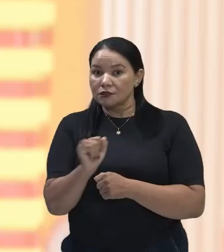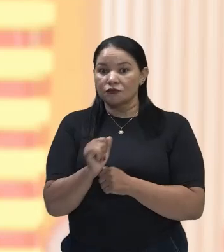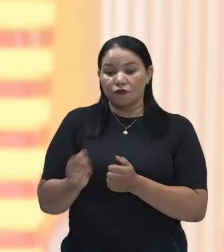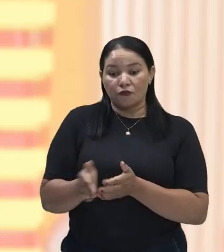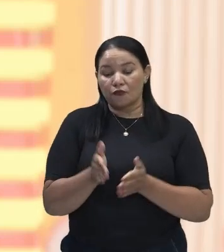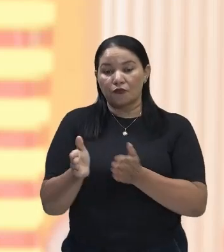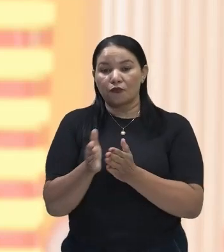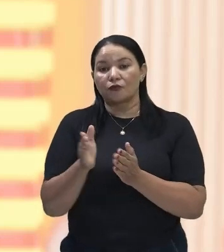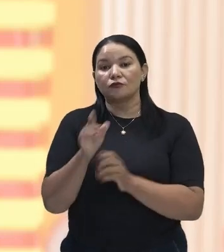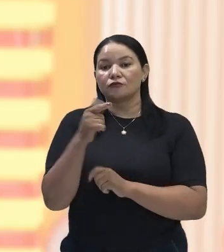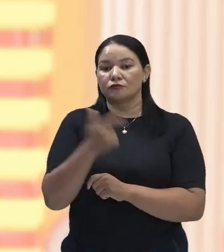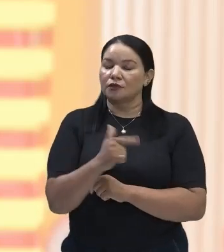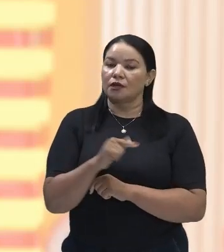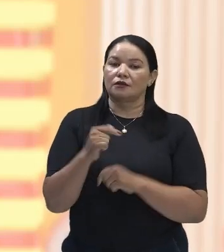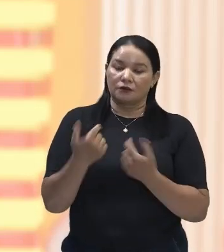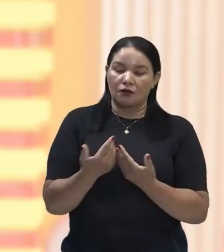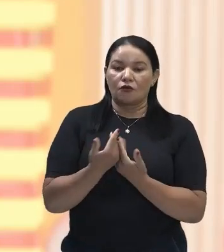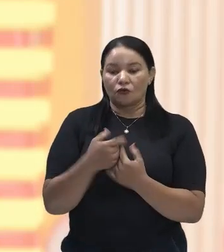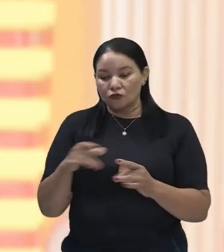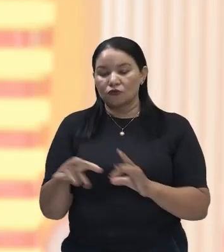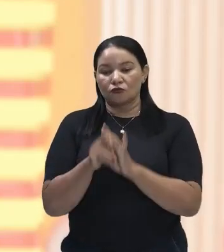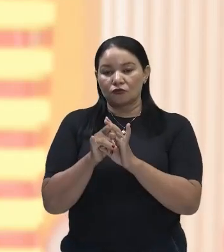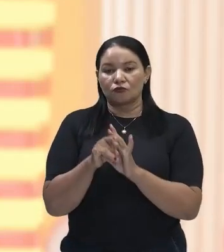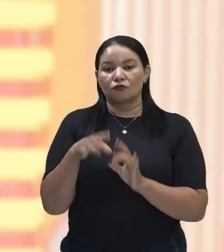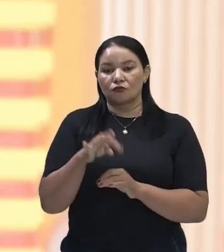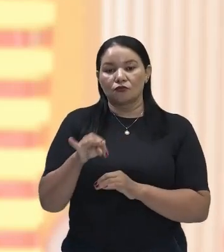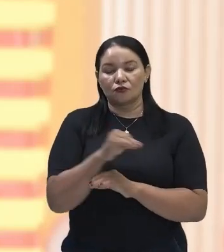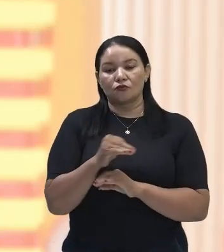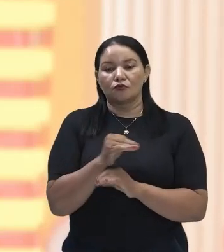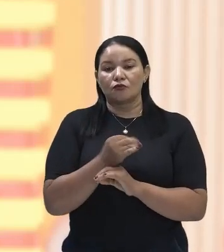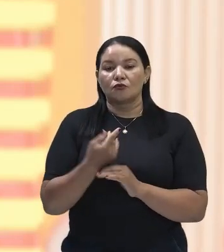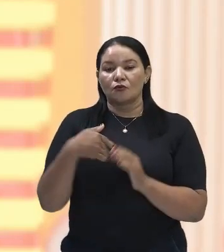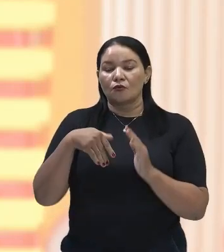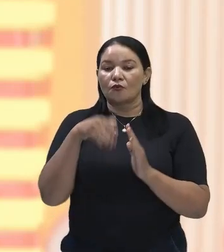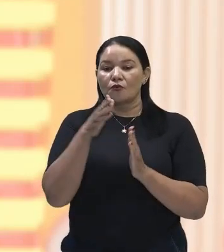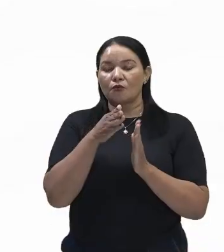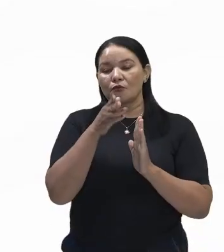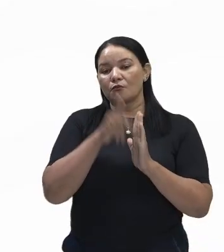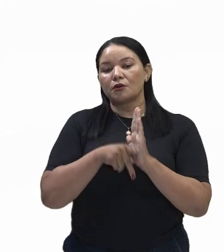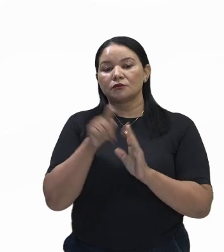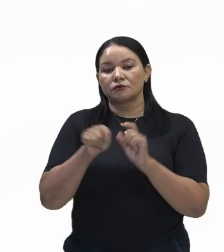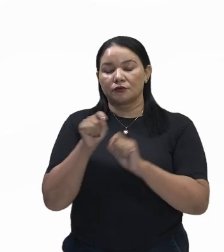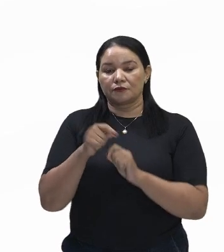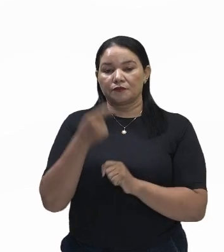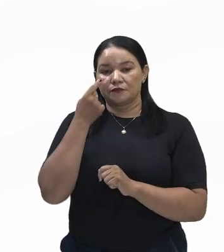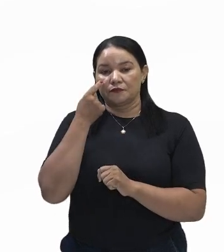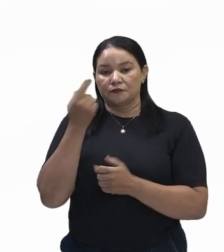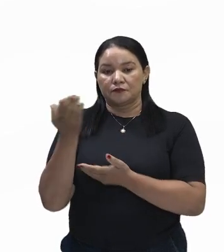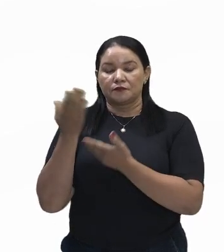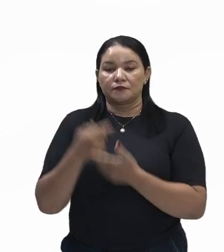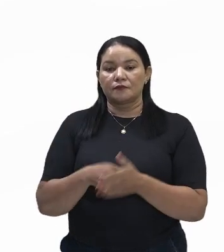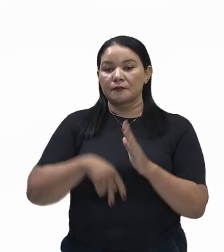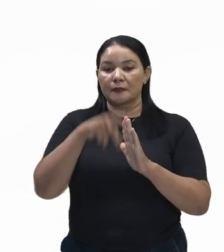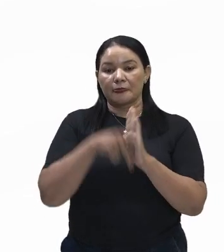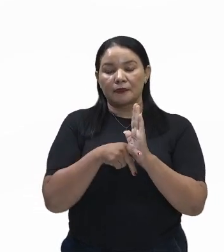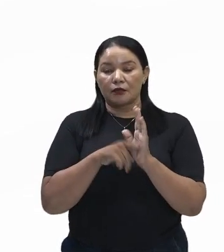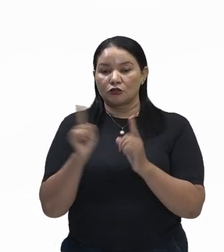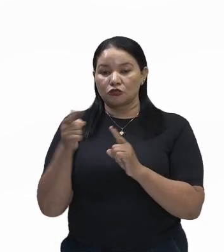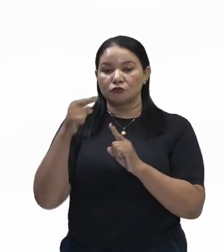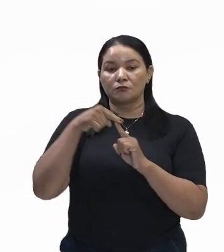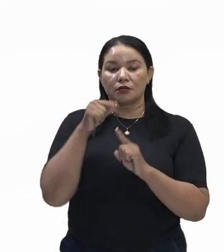rodovias? E tudo isso vai estar elencado nesse plano de metas. Vamos lá observar o que foi isso. Plano de metas é